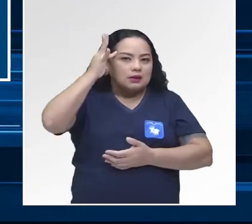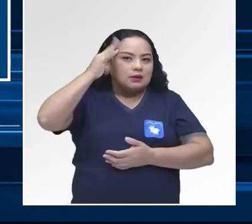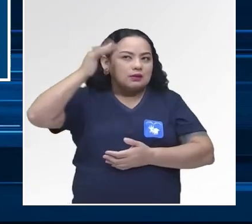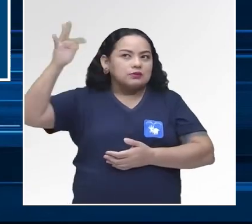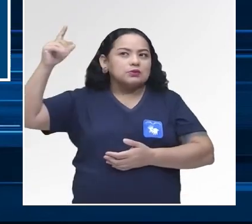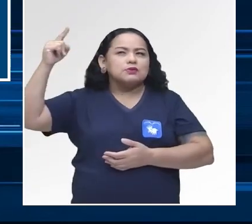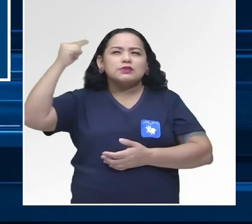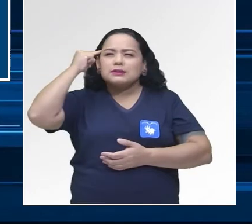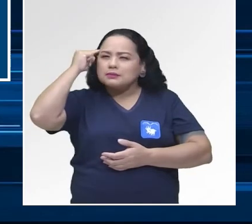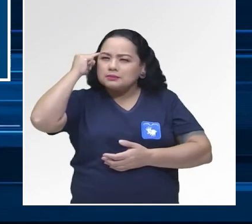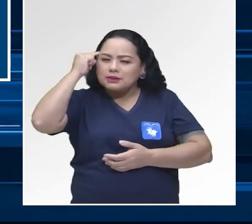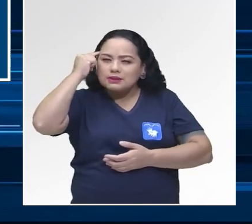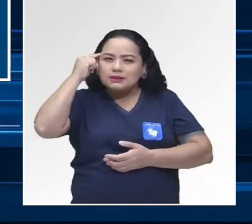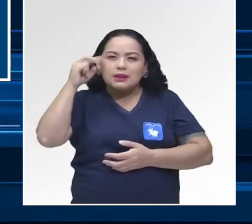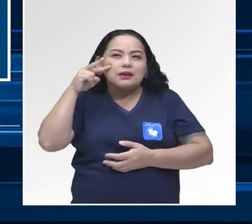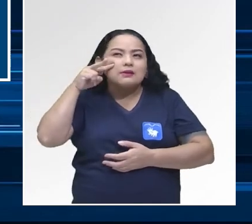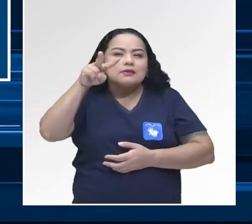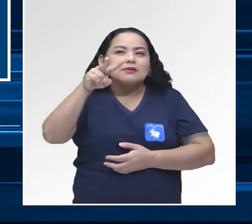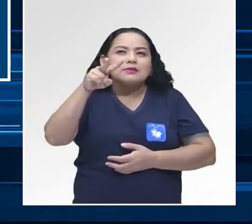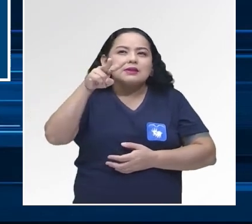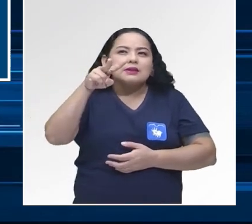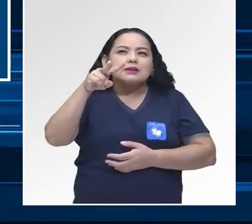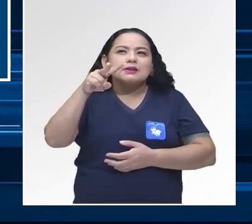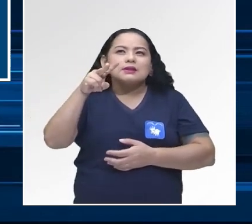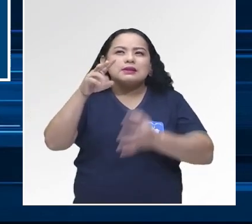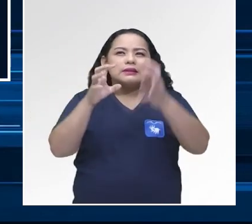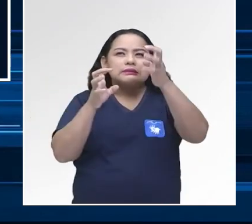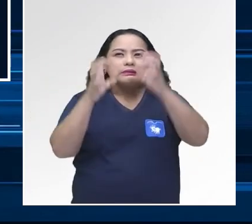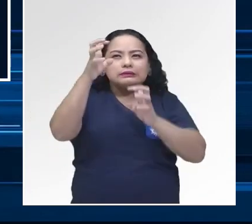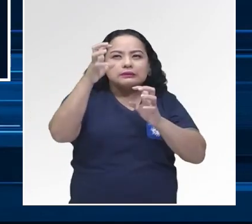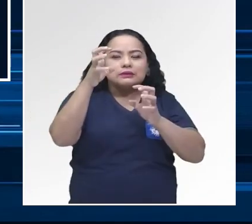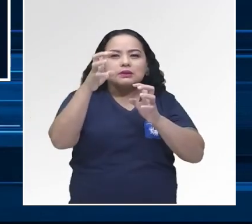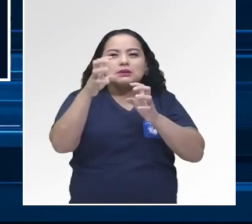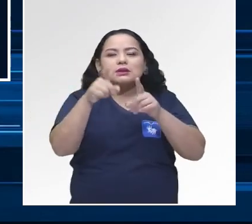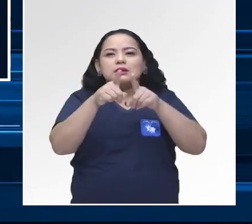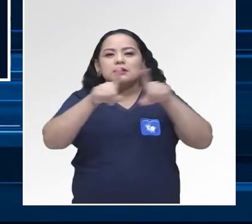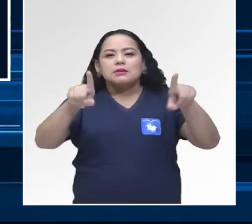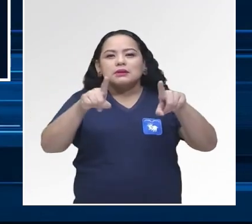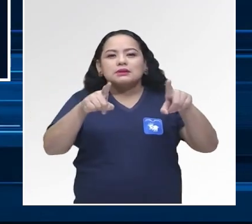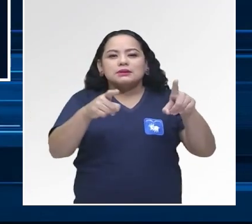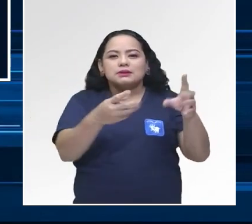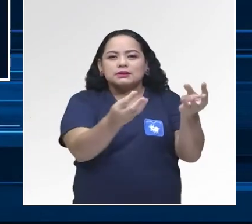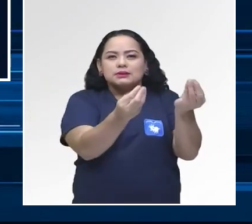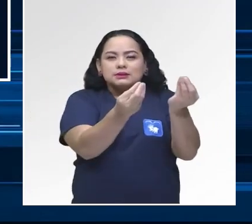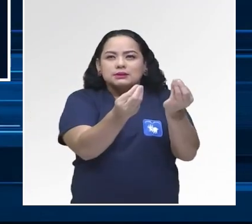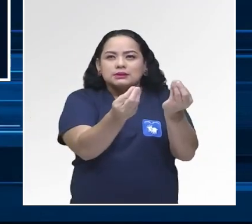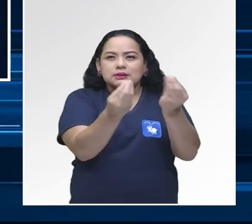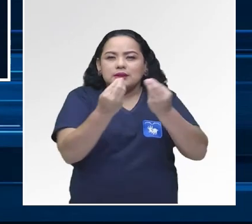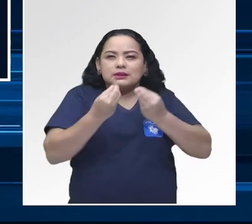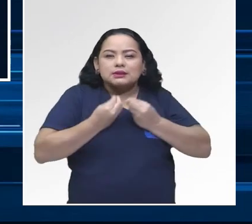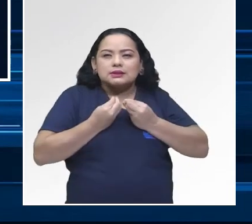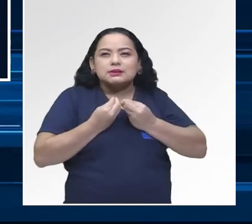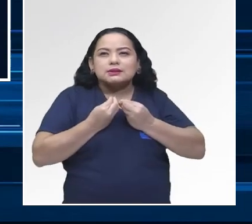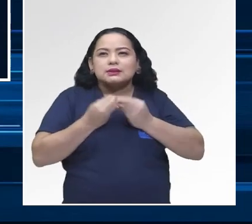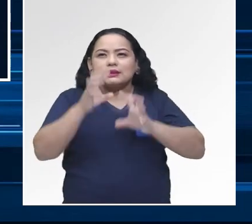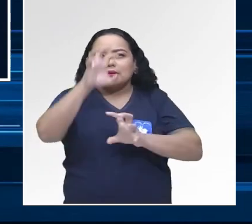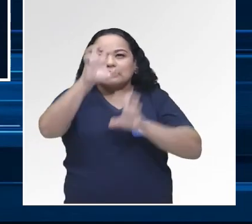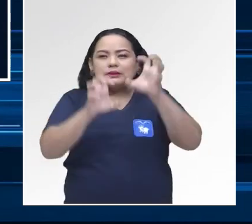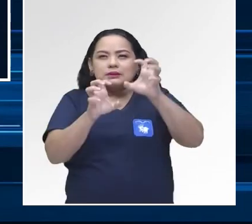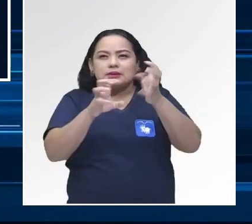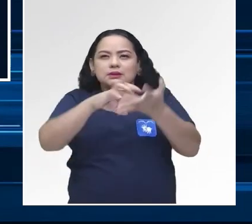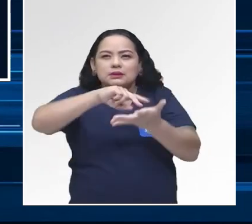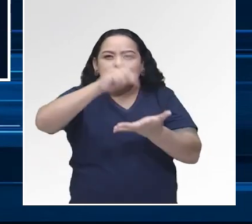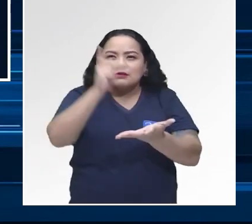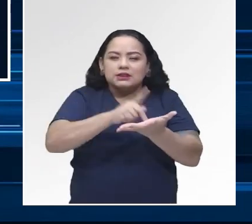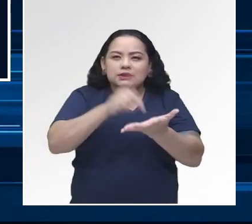refletir, ela quer olhar esse reflexo distorcido, trazer esse reflexo distorcido para a realidade, para o